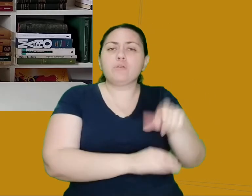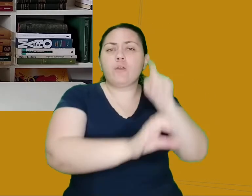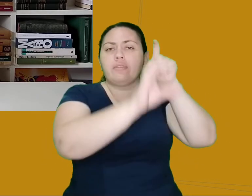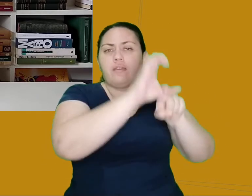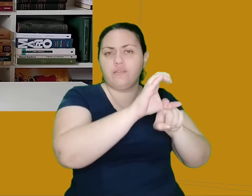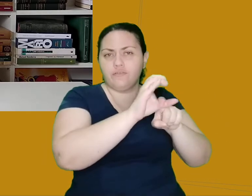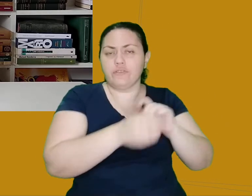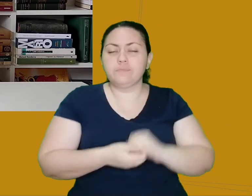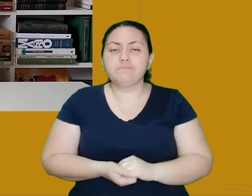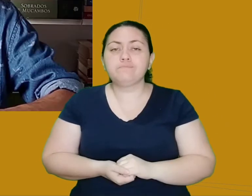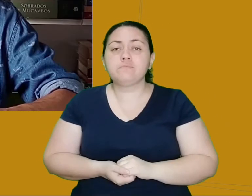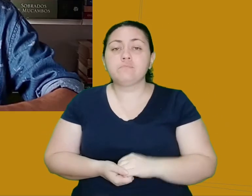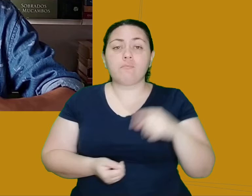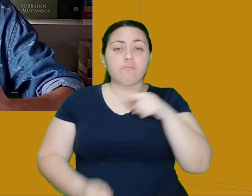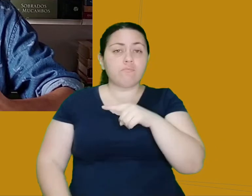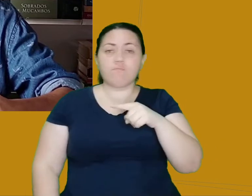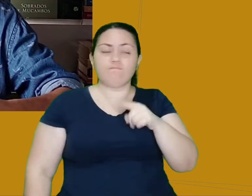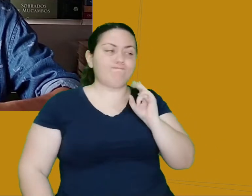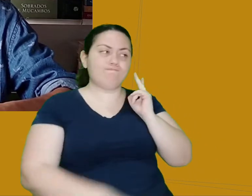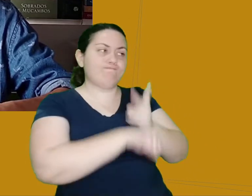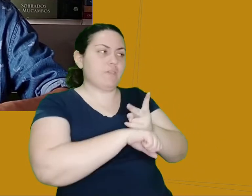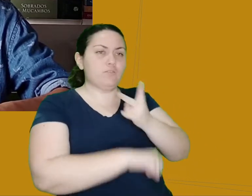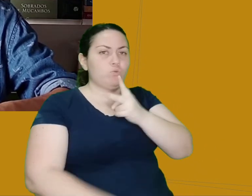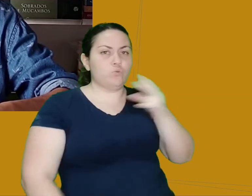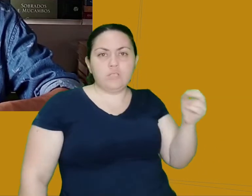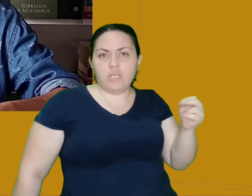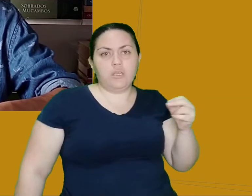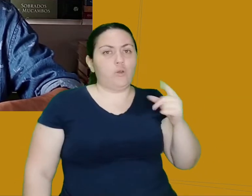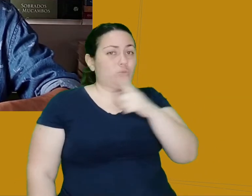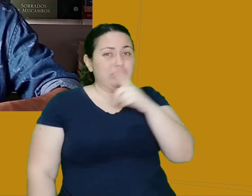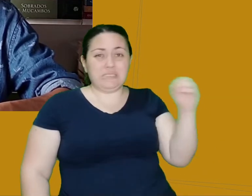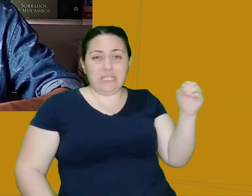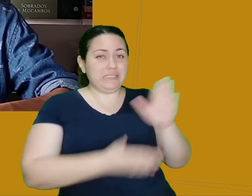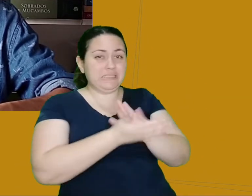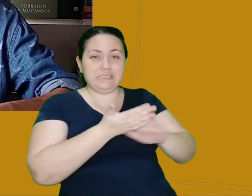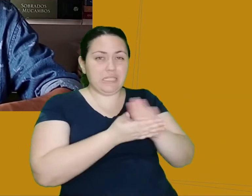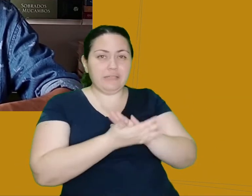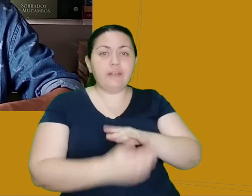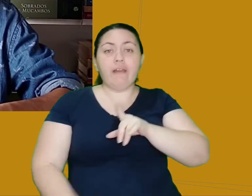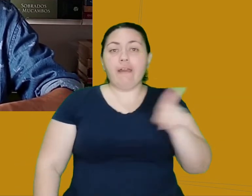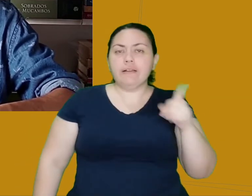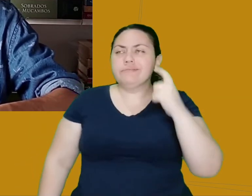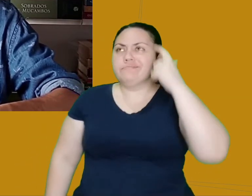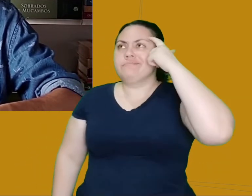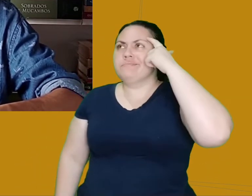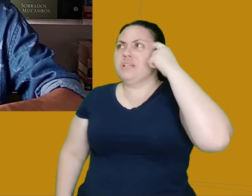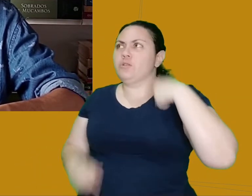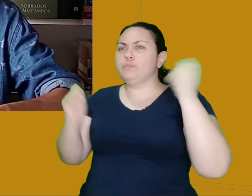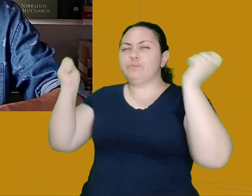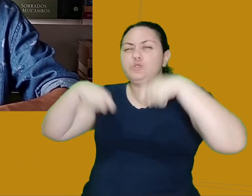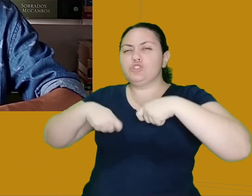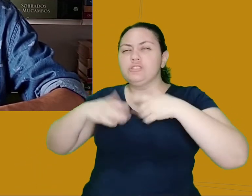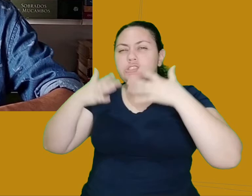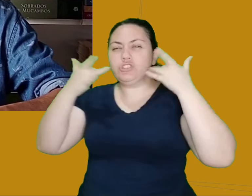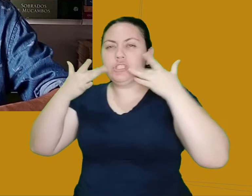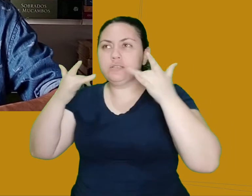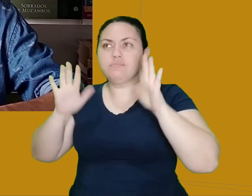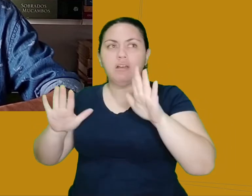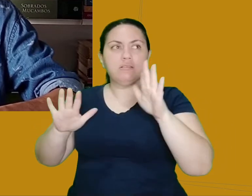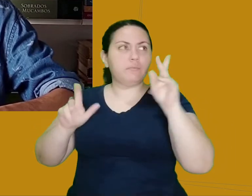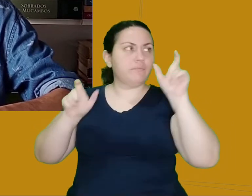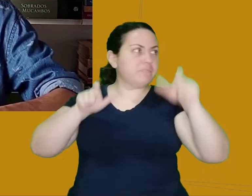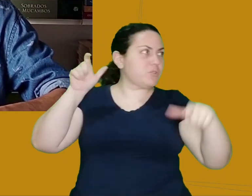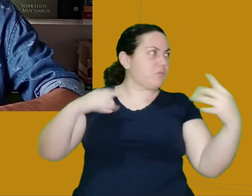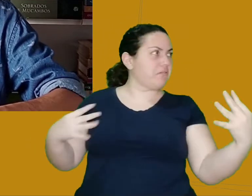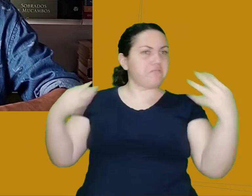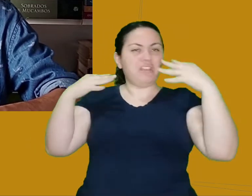suposto credor insistente. Como Vaz Nunes não emprestou nem 200 nem 100.000 réis, Custódio pensou em fazer uma cena, mas como podia ser visto de